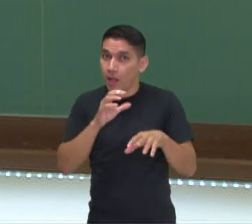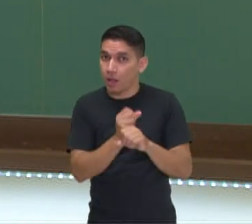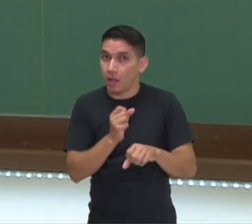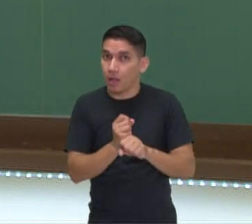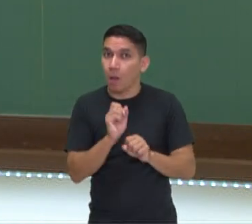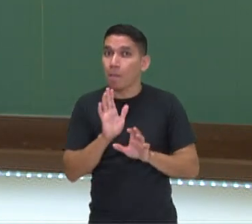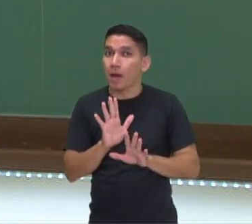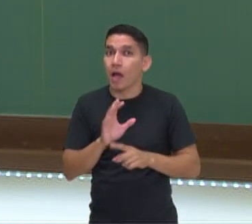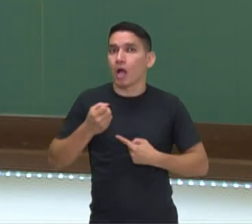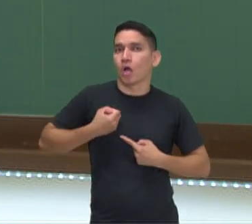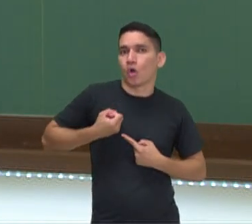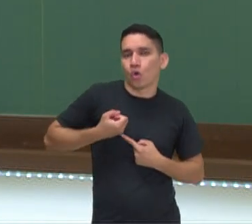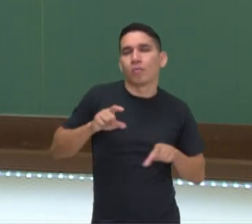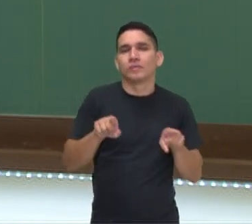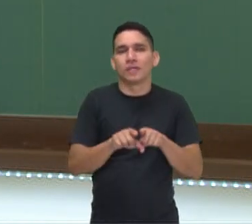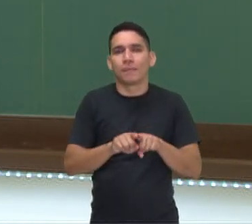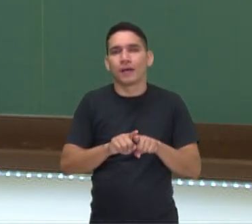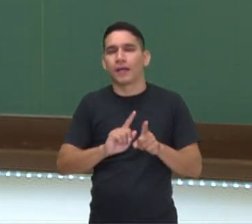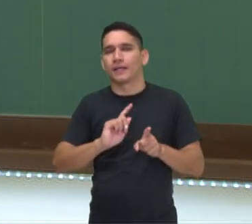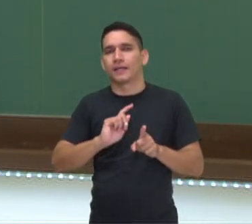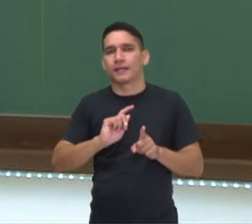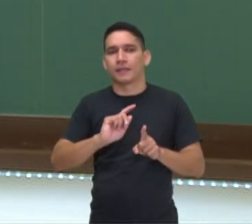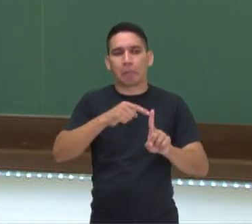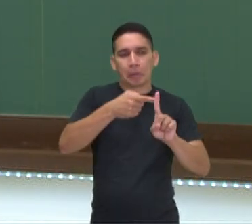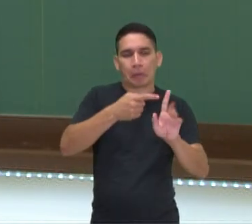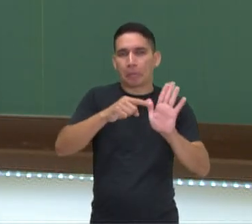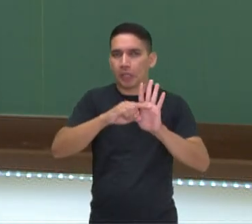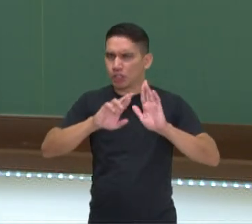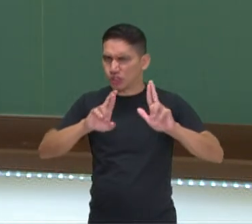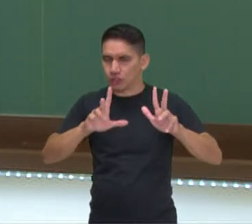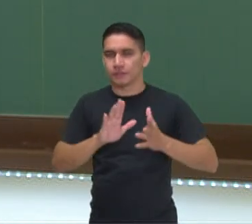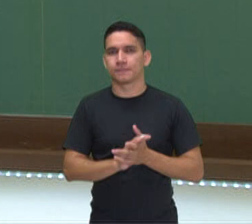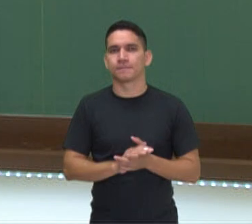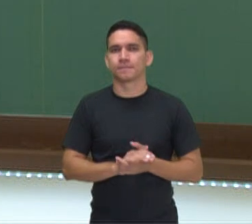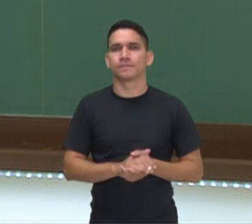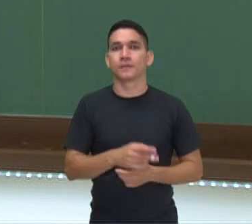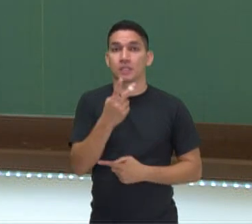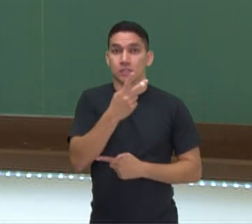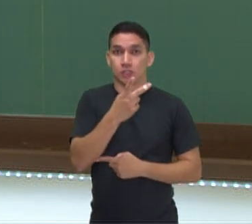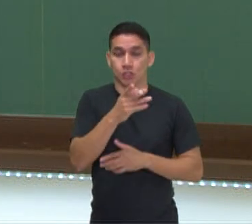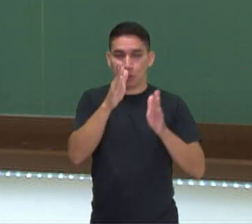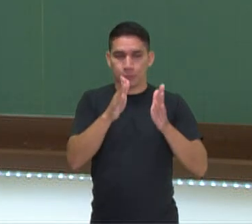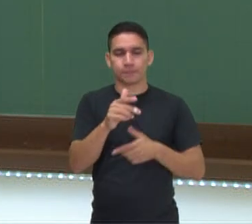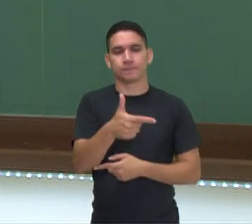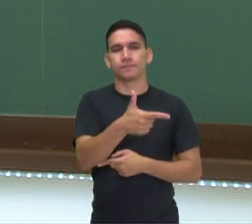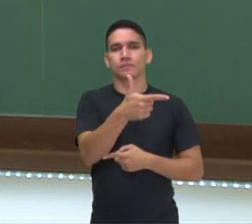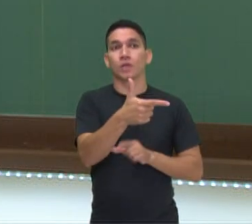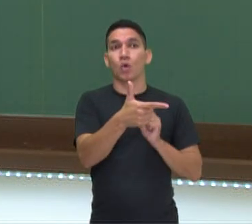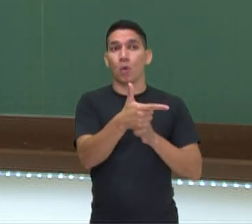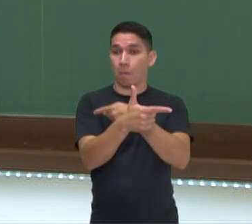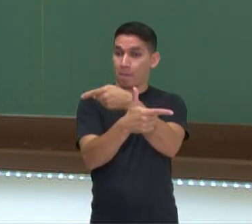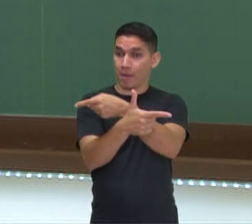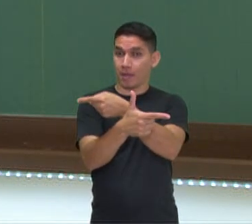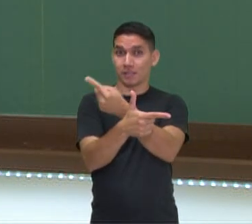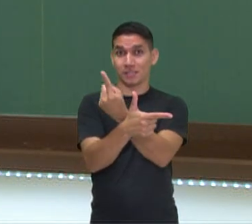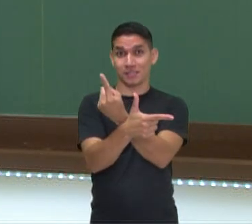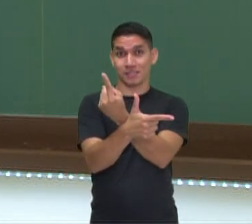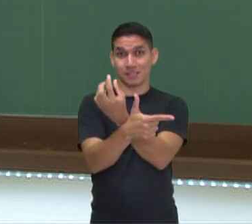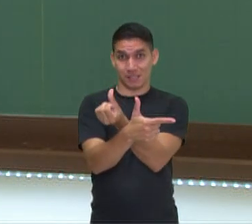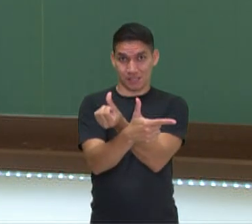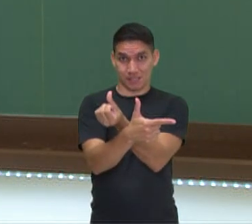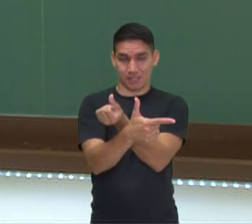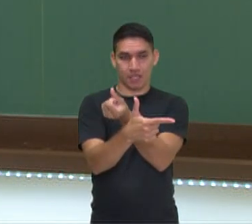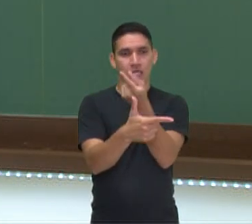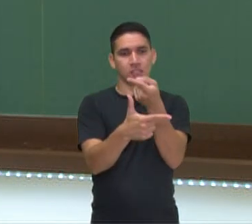com valores e sinais diferentes, para o jogador 2. Então, veja, eu tenho menos 16 dividido